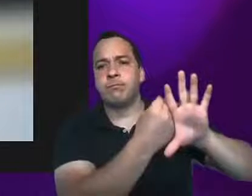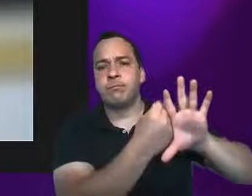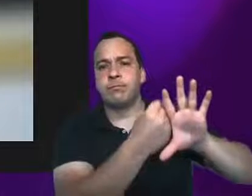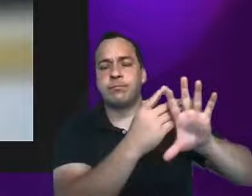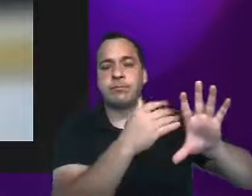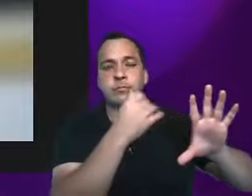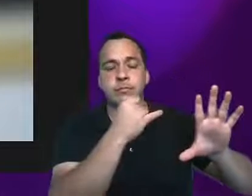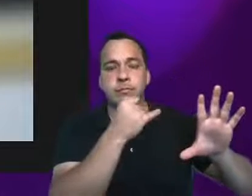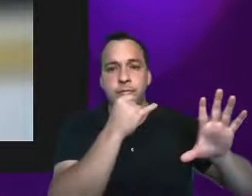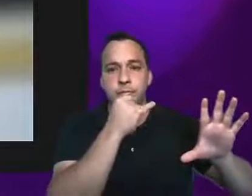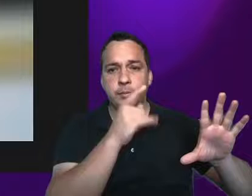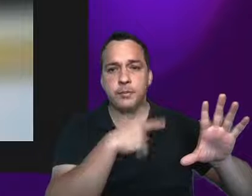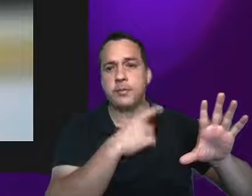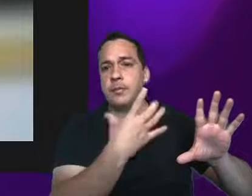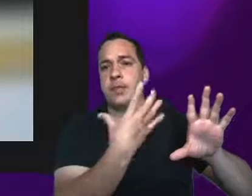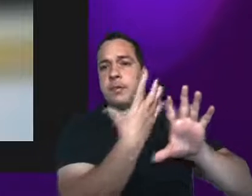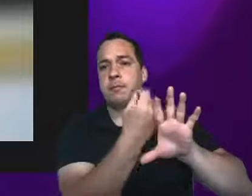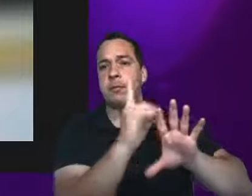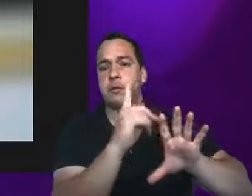Ah, entendi, desculpa.